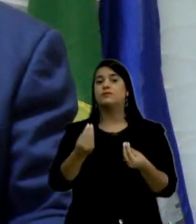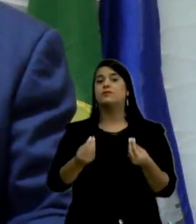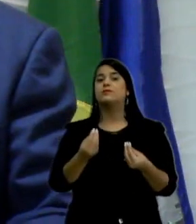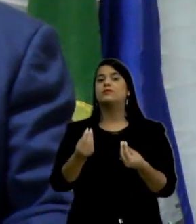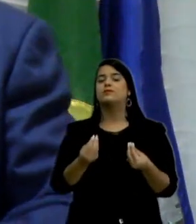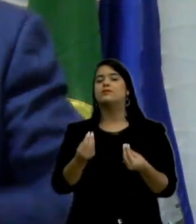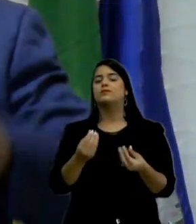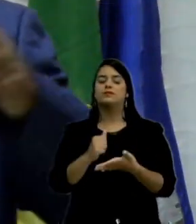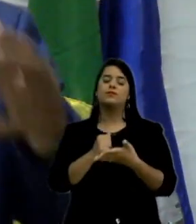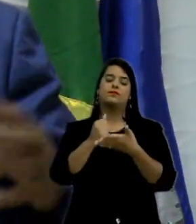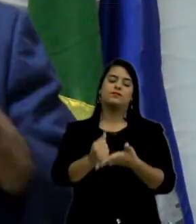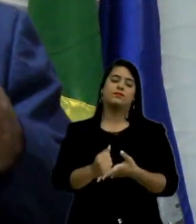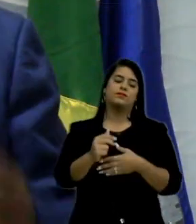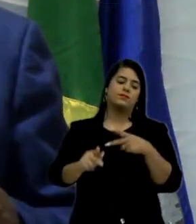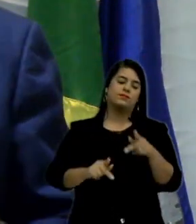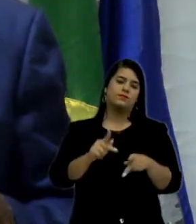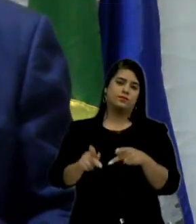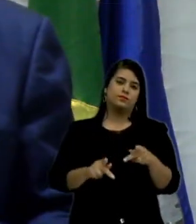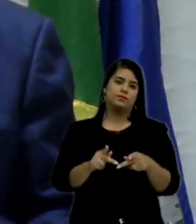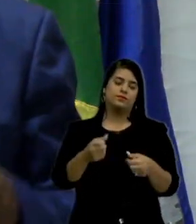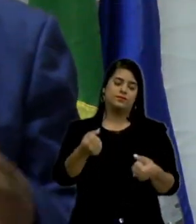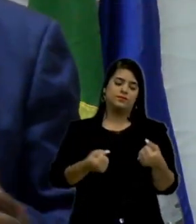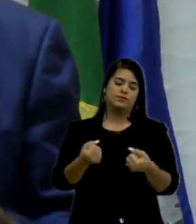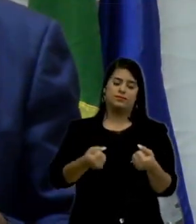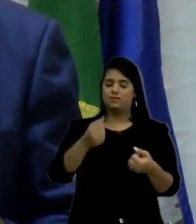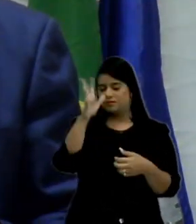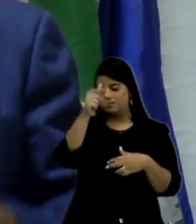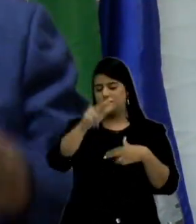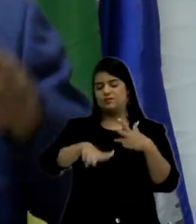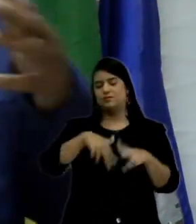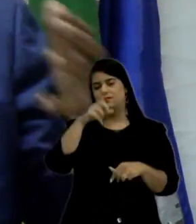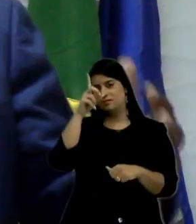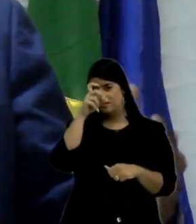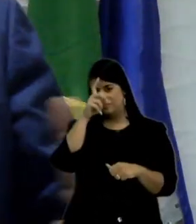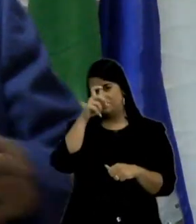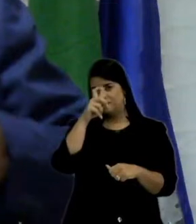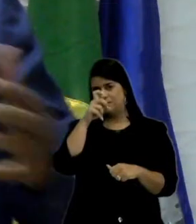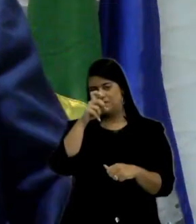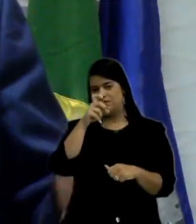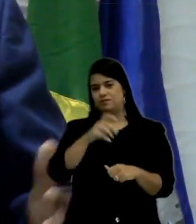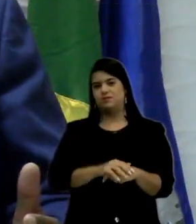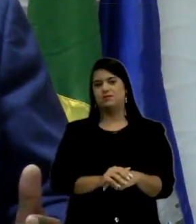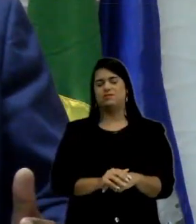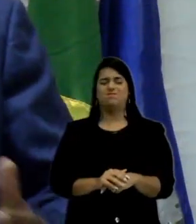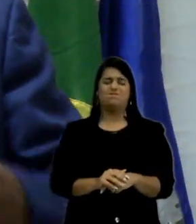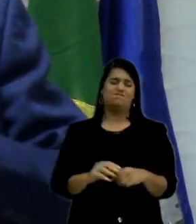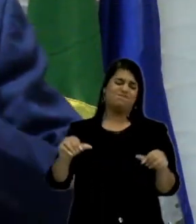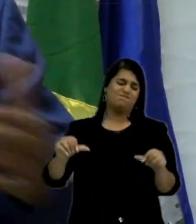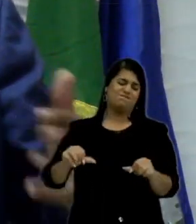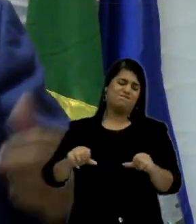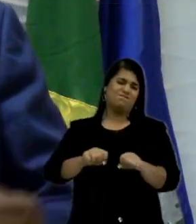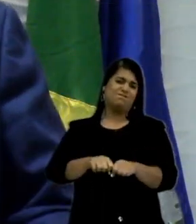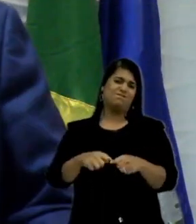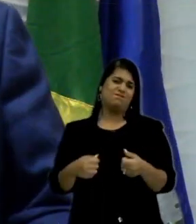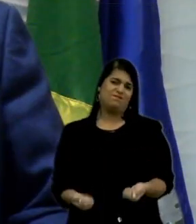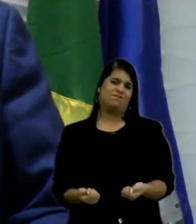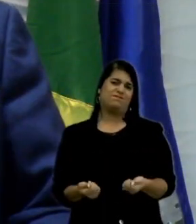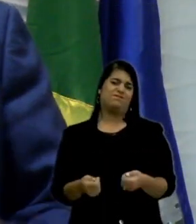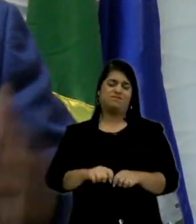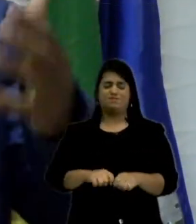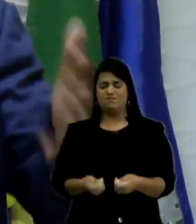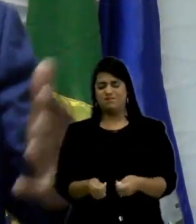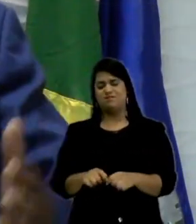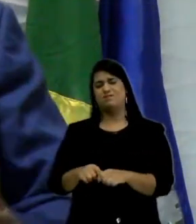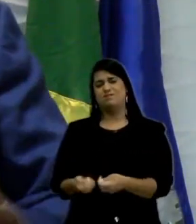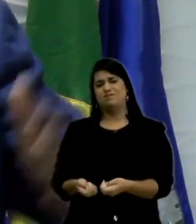um carro a ninguém. Então os carros de São Bento do Una do hospital, eles se estragaram, porque roda demais.